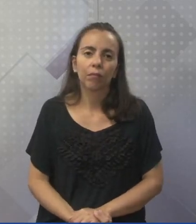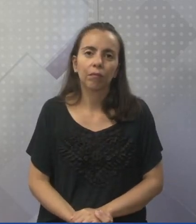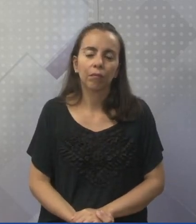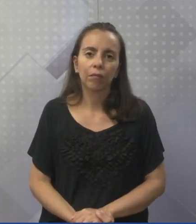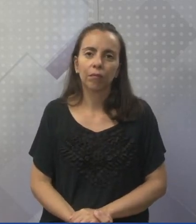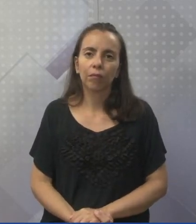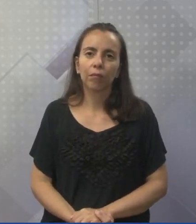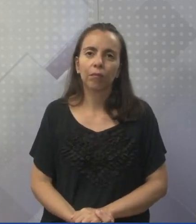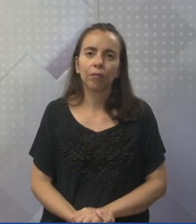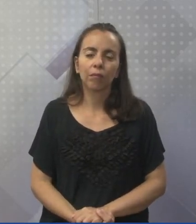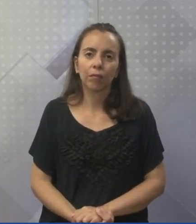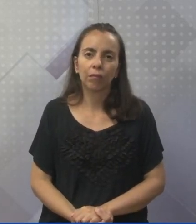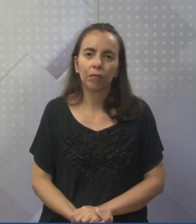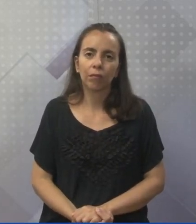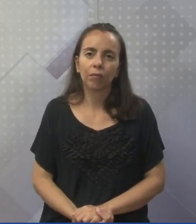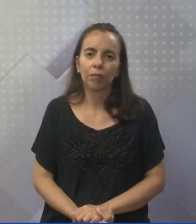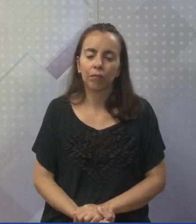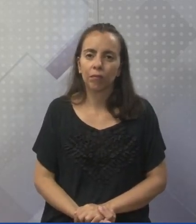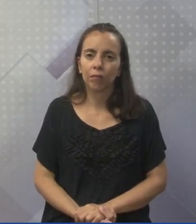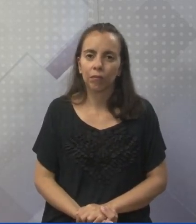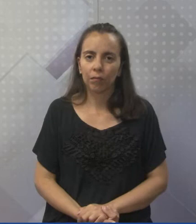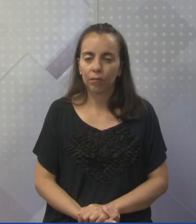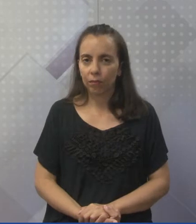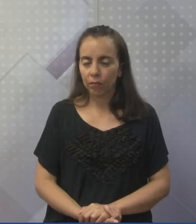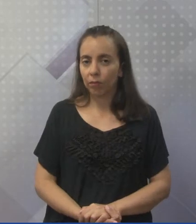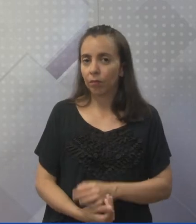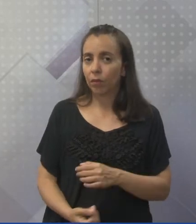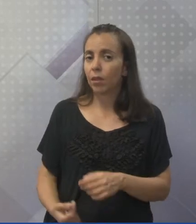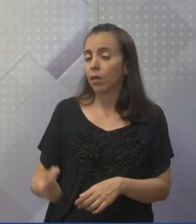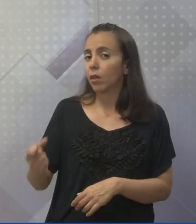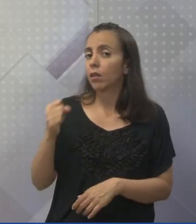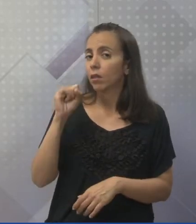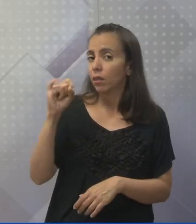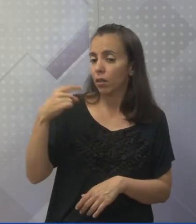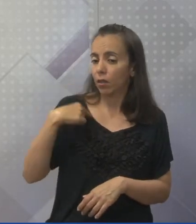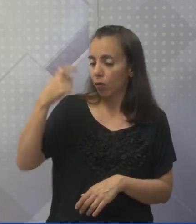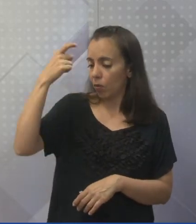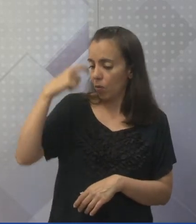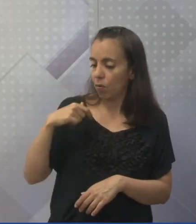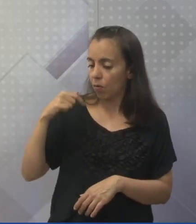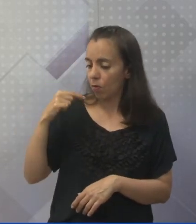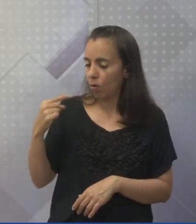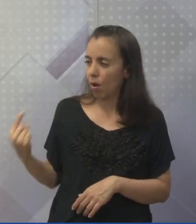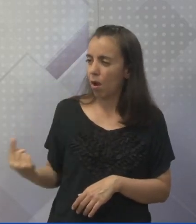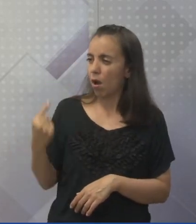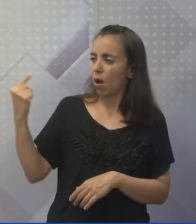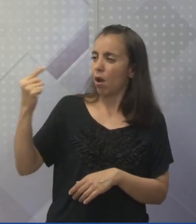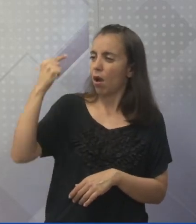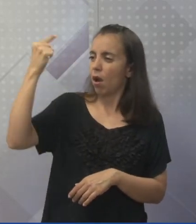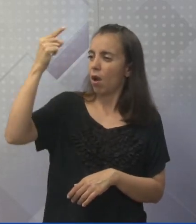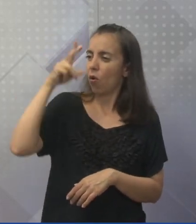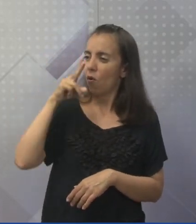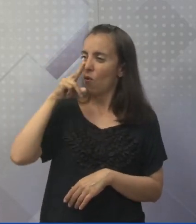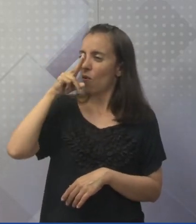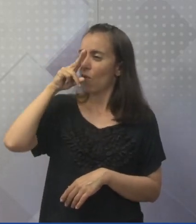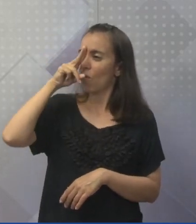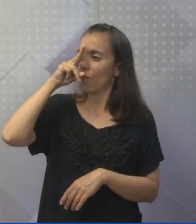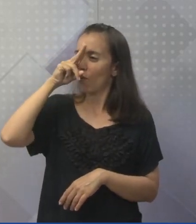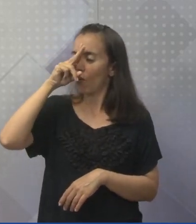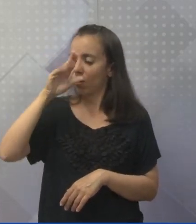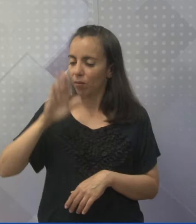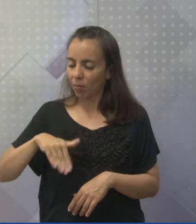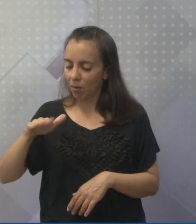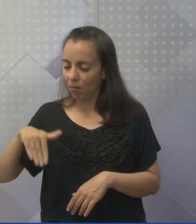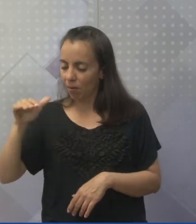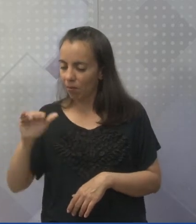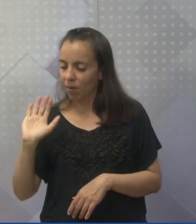like Michael Jordan. Se eu fosse alto e forte, eu jogaria basquete perfeitamente, como